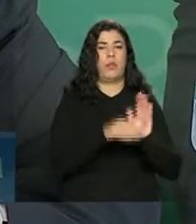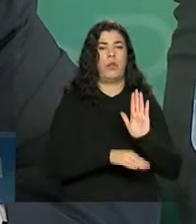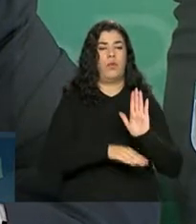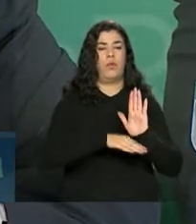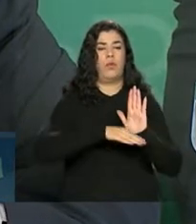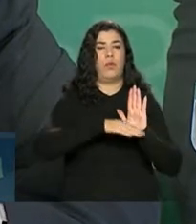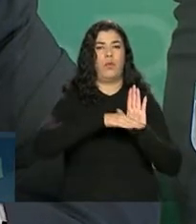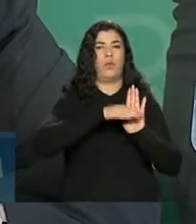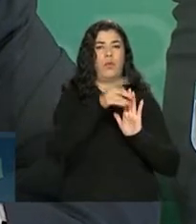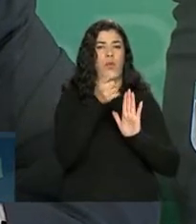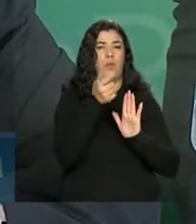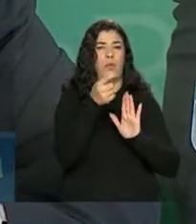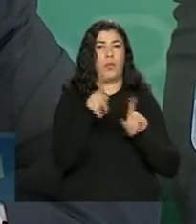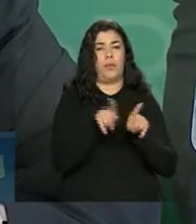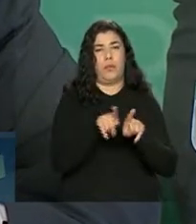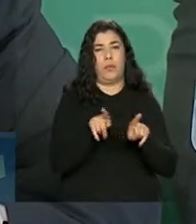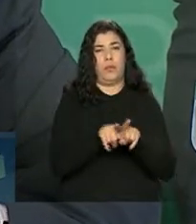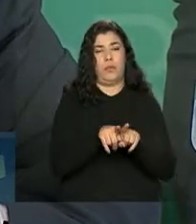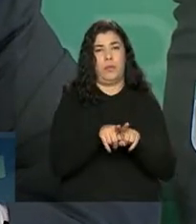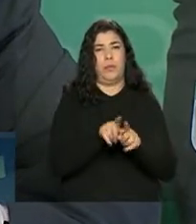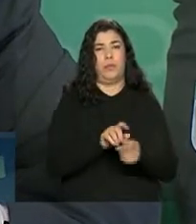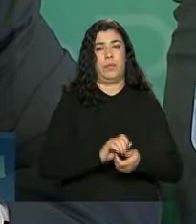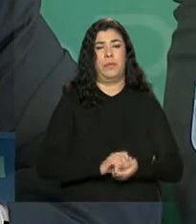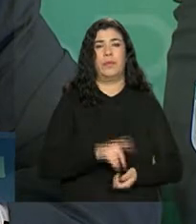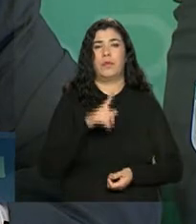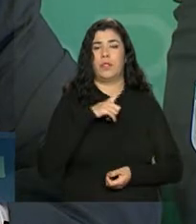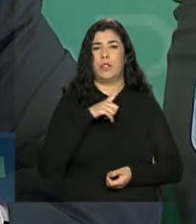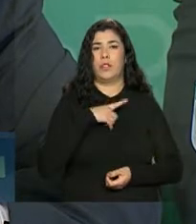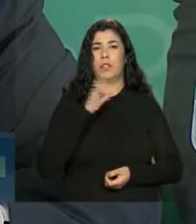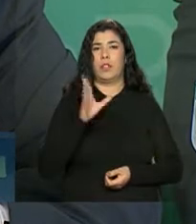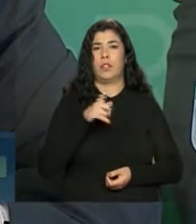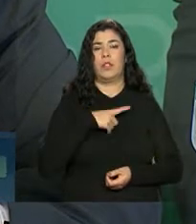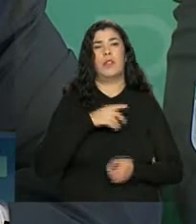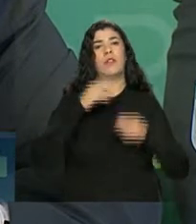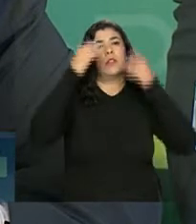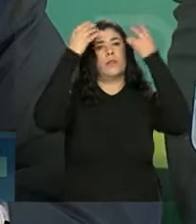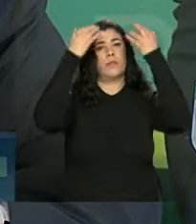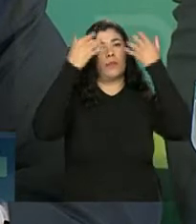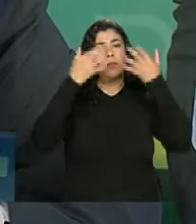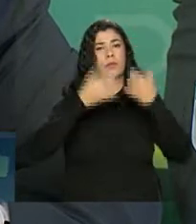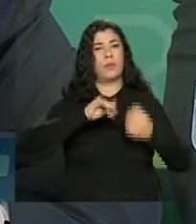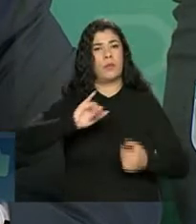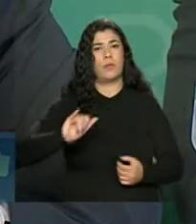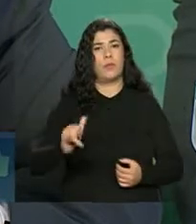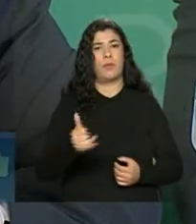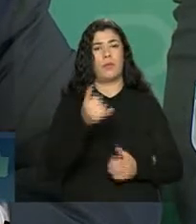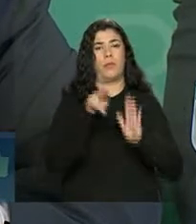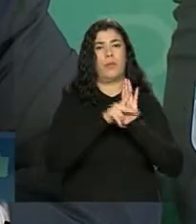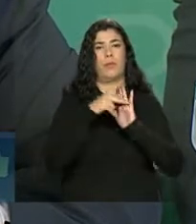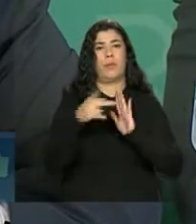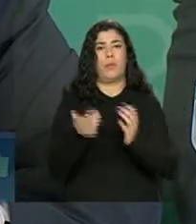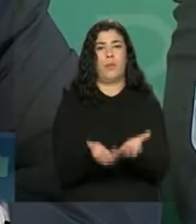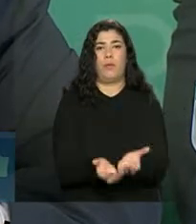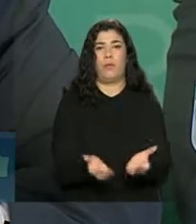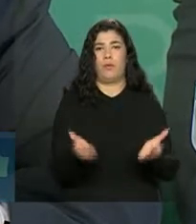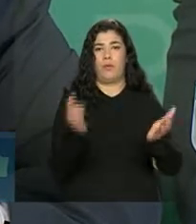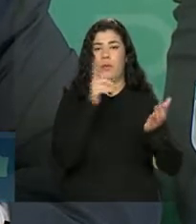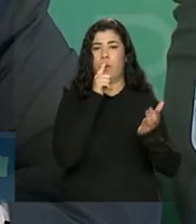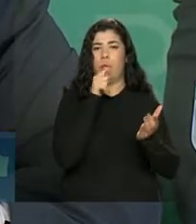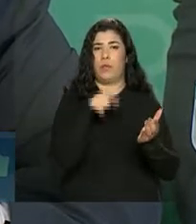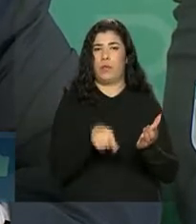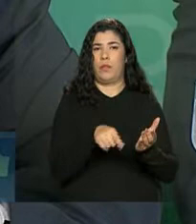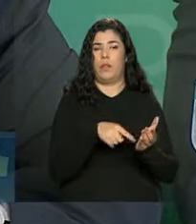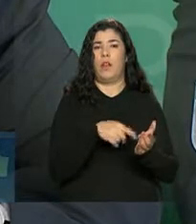semiárido tem sido pequena houve uma Como Eu mencionei uma recuperação dos reservatórios